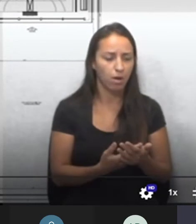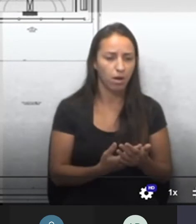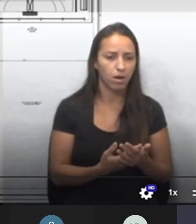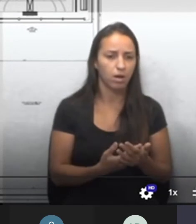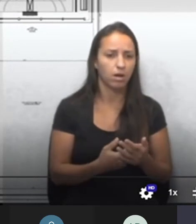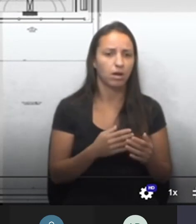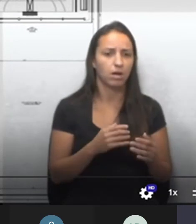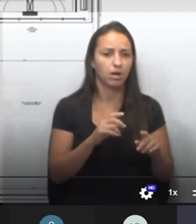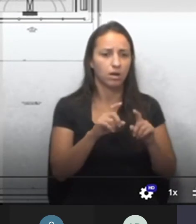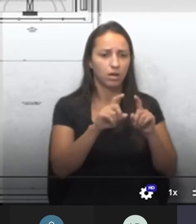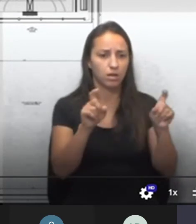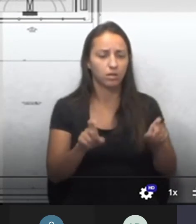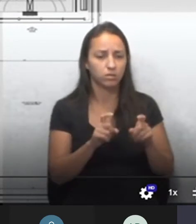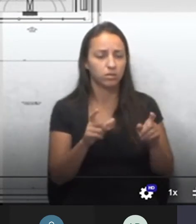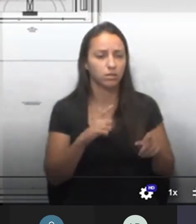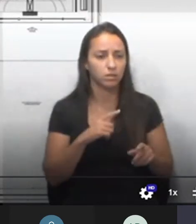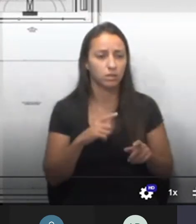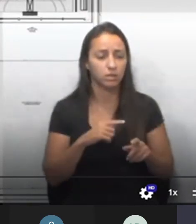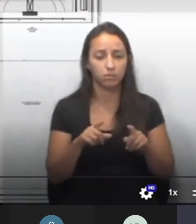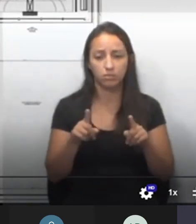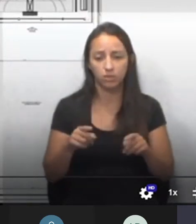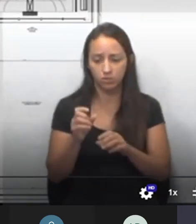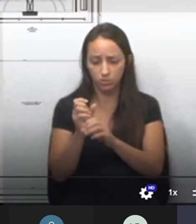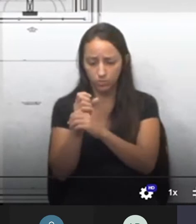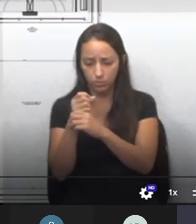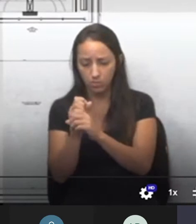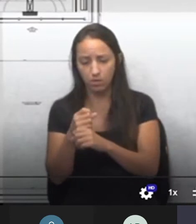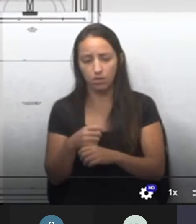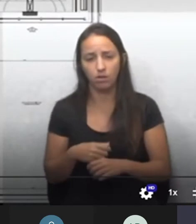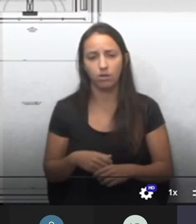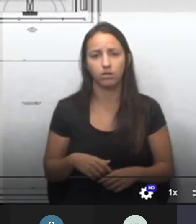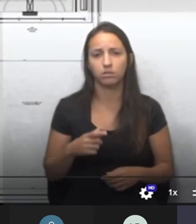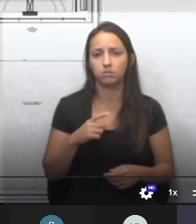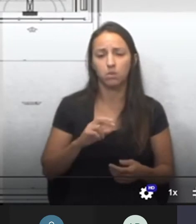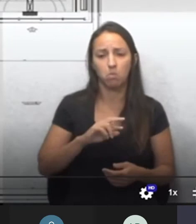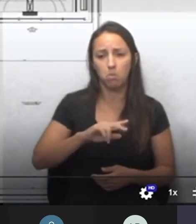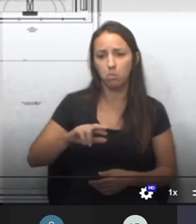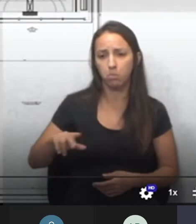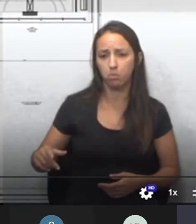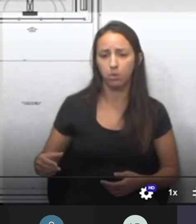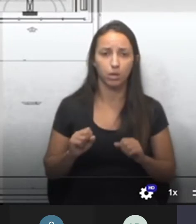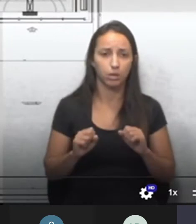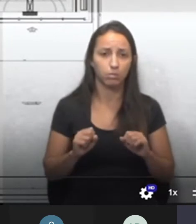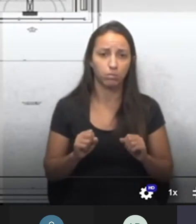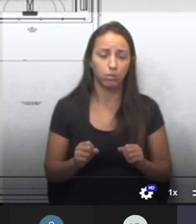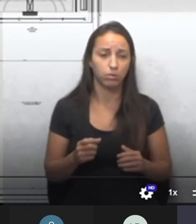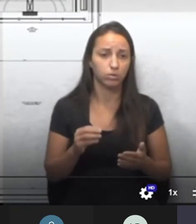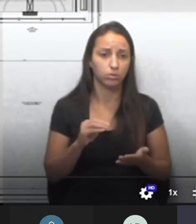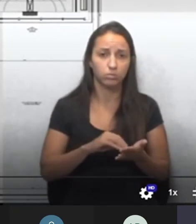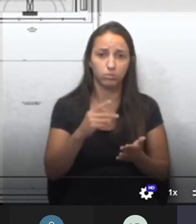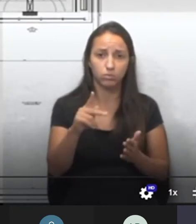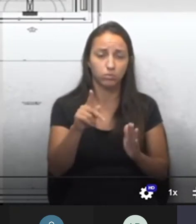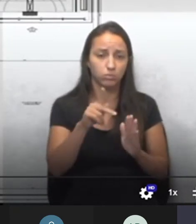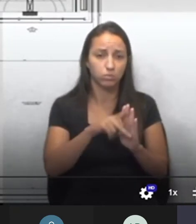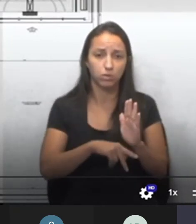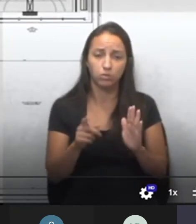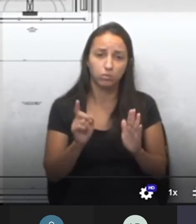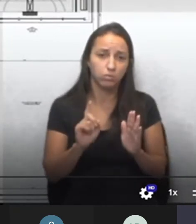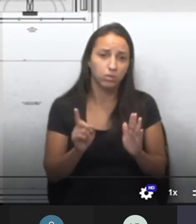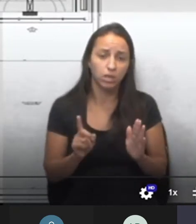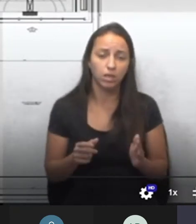tem auditório, tá? Tem outras coisas aqui que podem não estar no seu programa